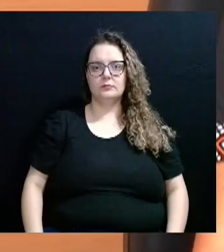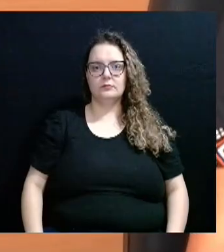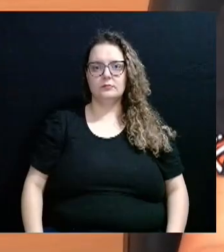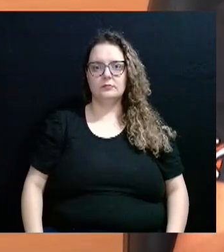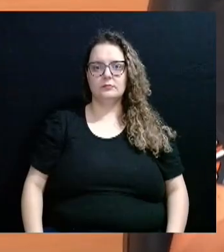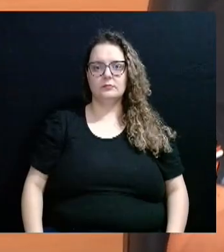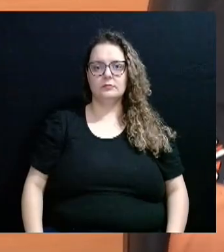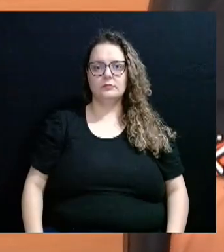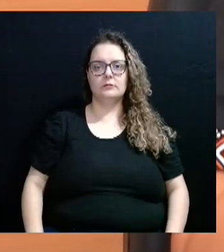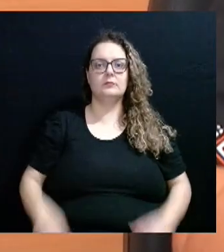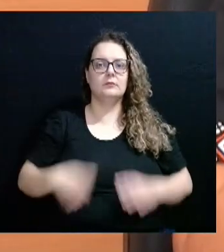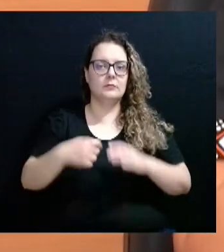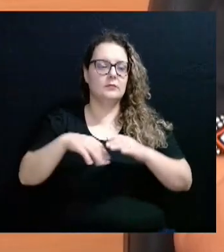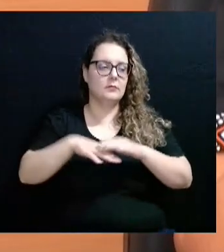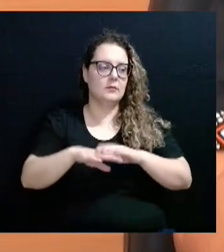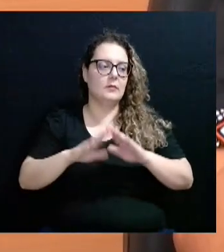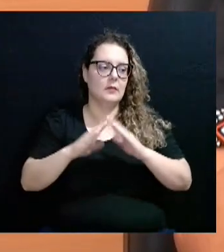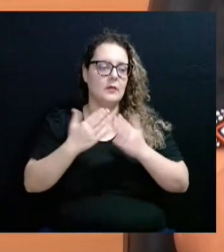11 anos,